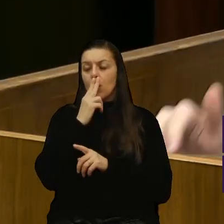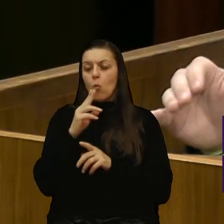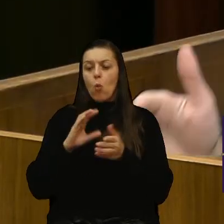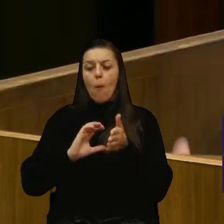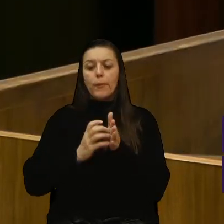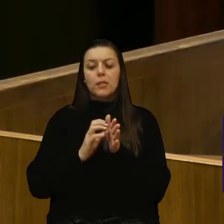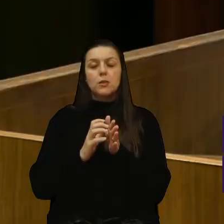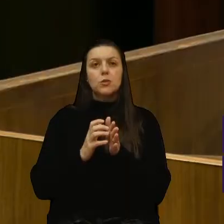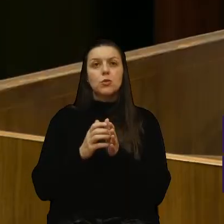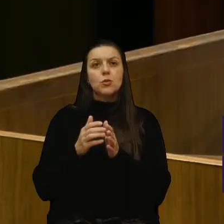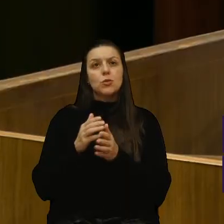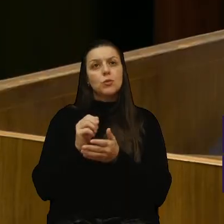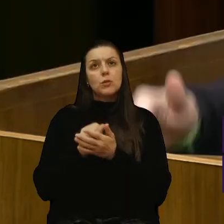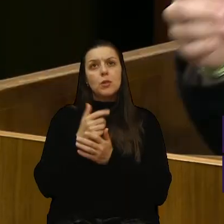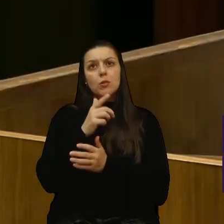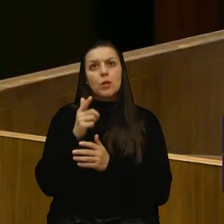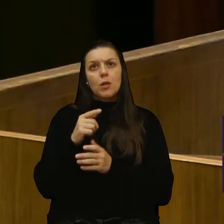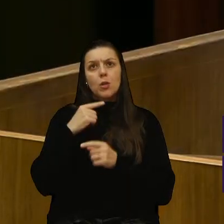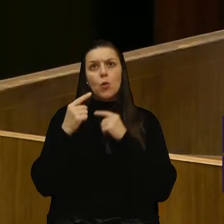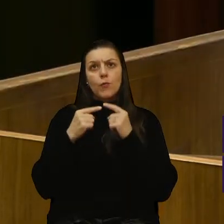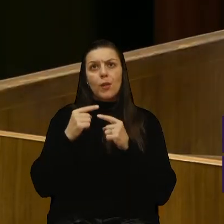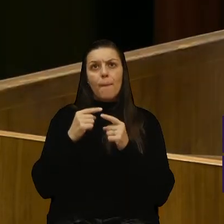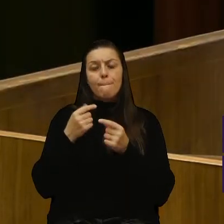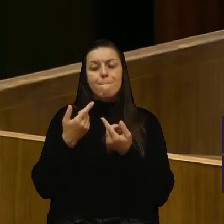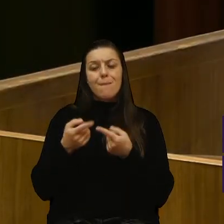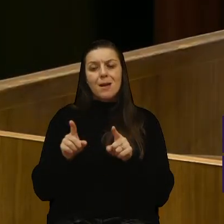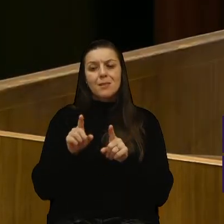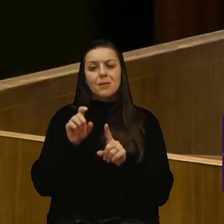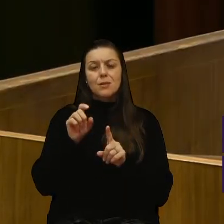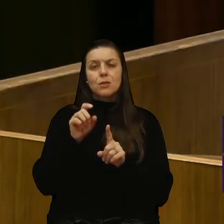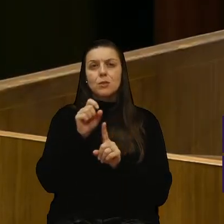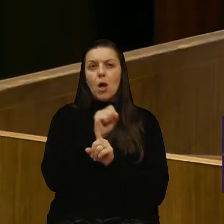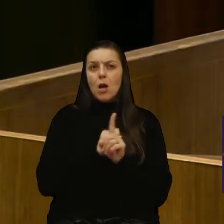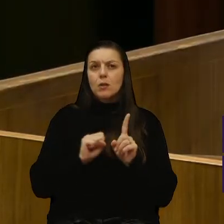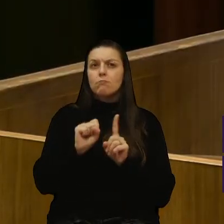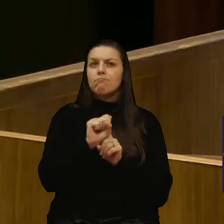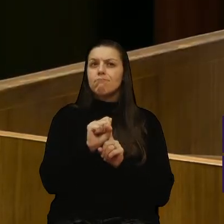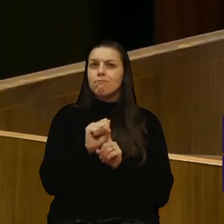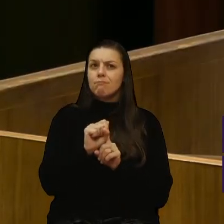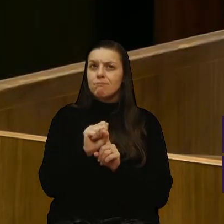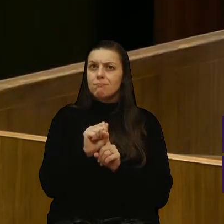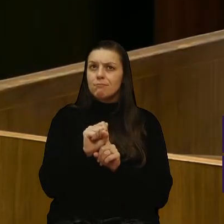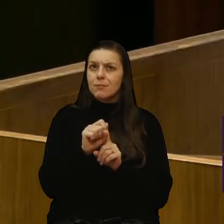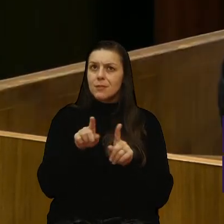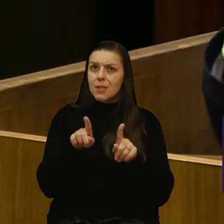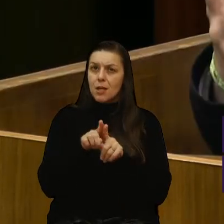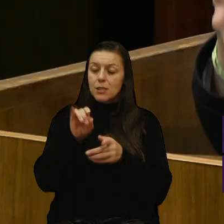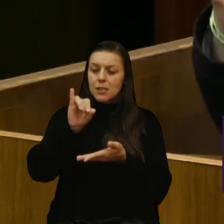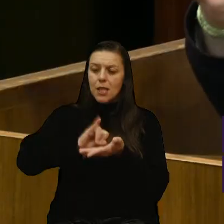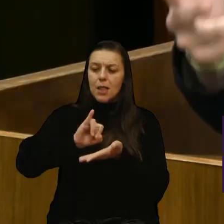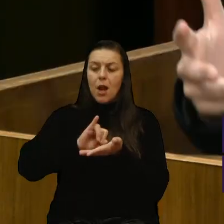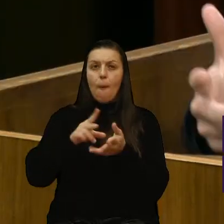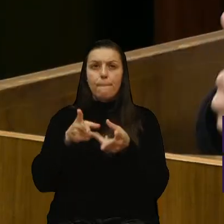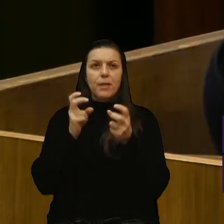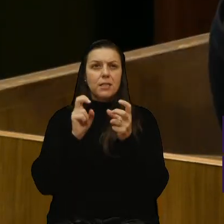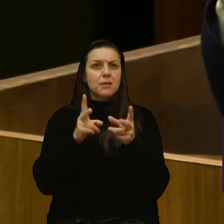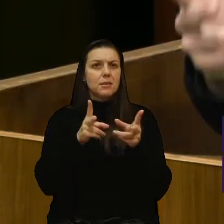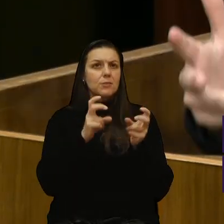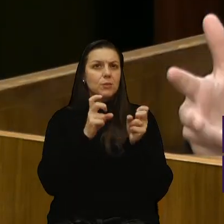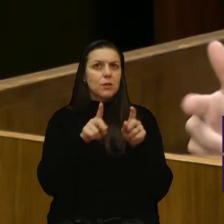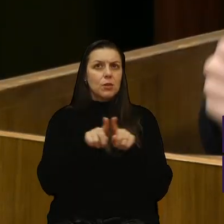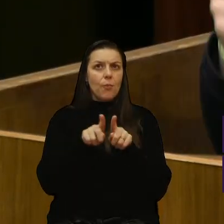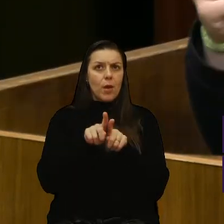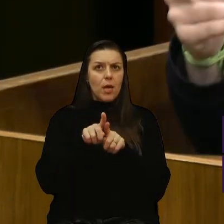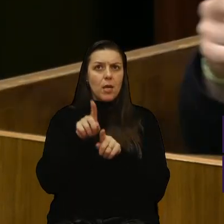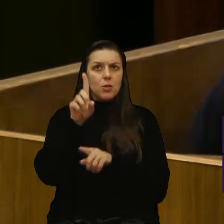mas, sem dúvidas nenhuma, o serviço social foi central na minha formação. Então, se hoje eu tenho, né, uma percepção de política pública, de